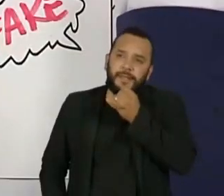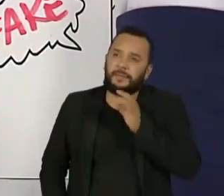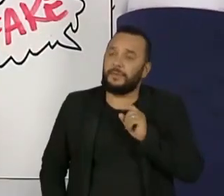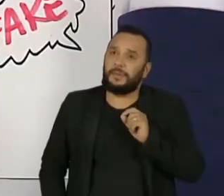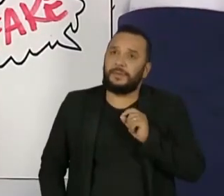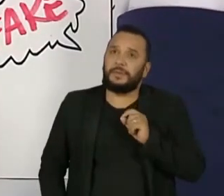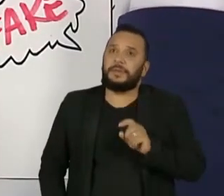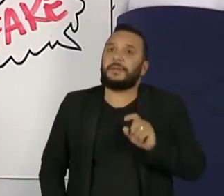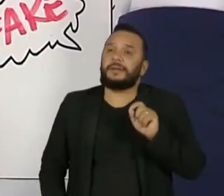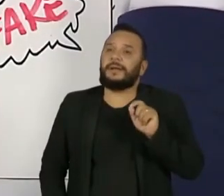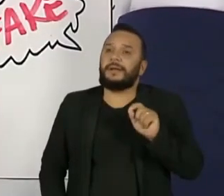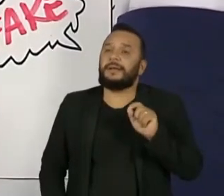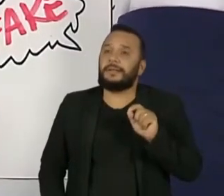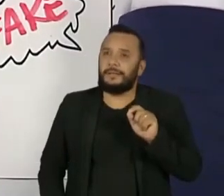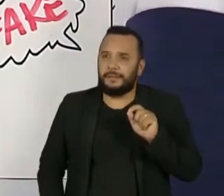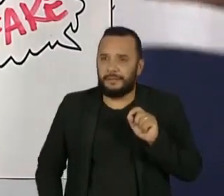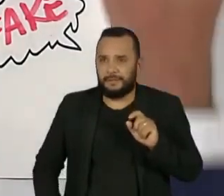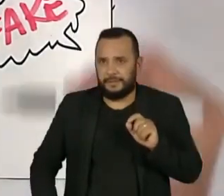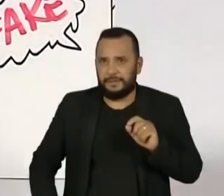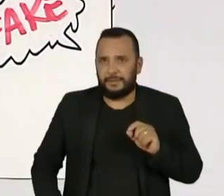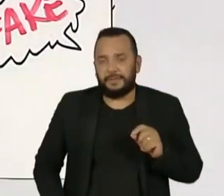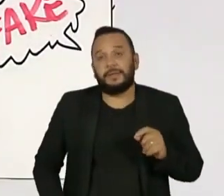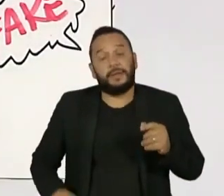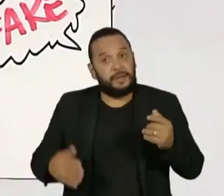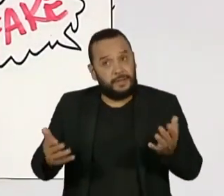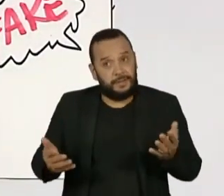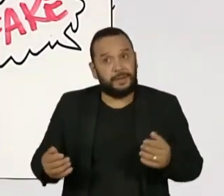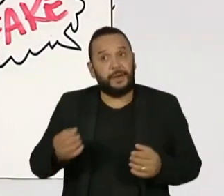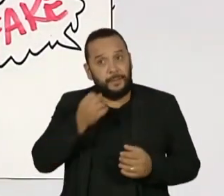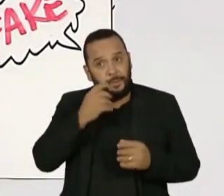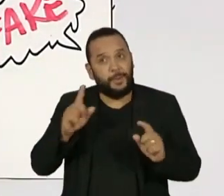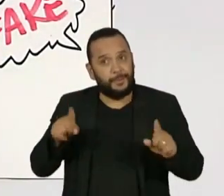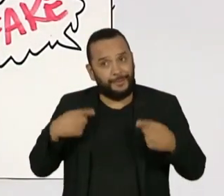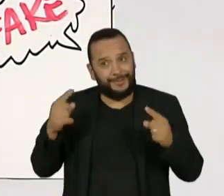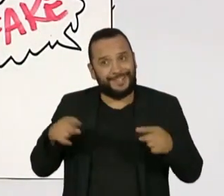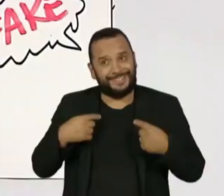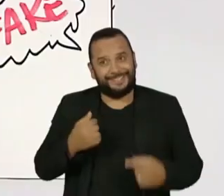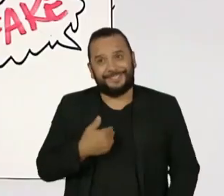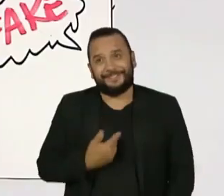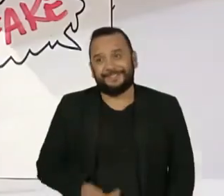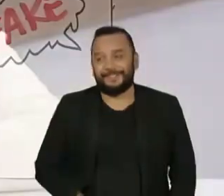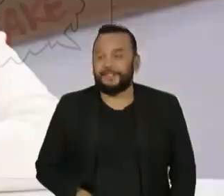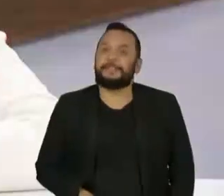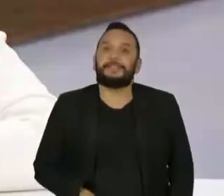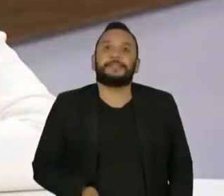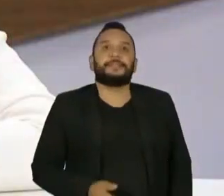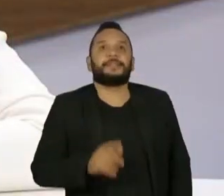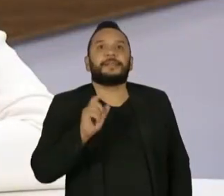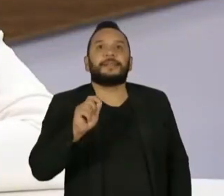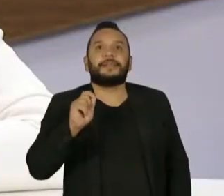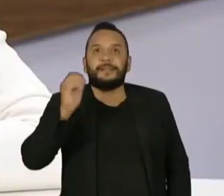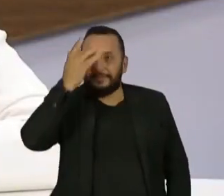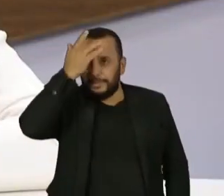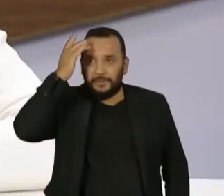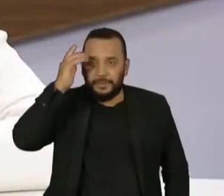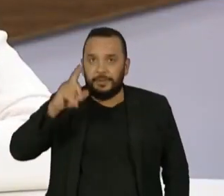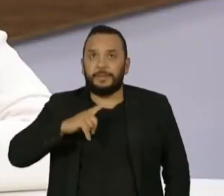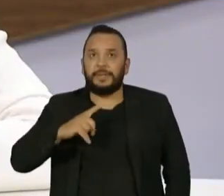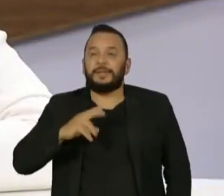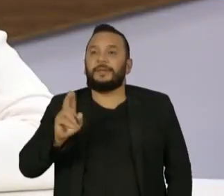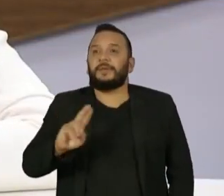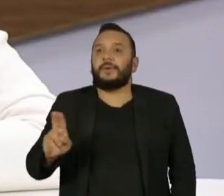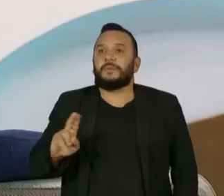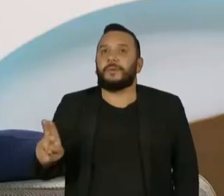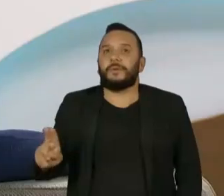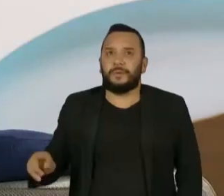parecendo que ele é o mandacaru da direita, quem são essas pessoas? Essa foi uma boa provocação. Quem são essas pessoas, então? O senhor fala que tem nomes